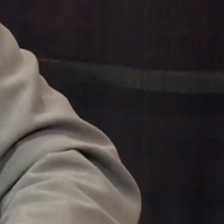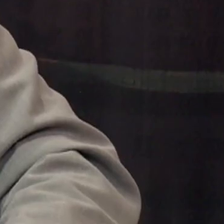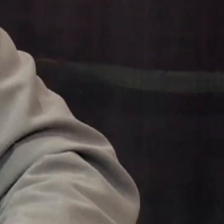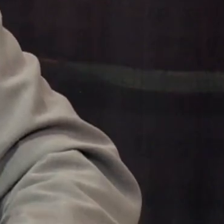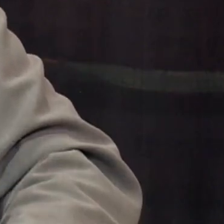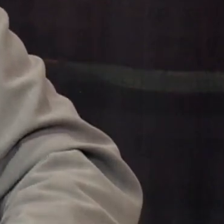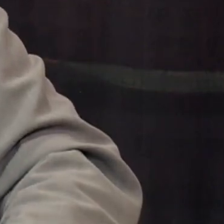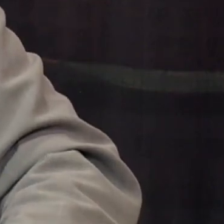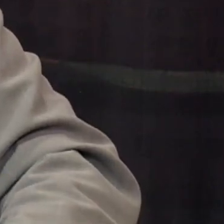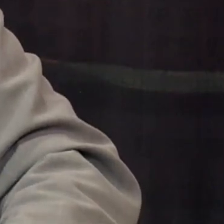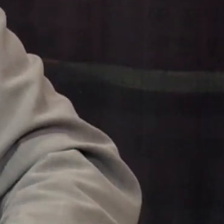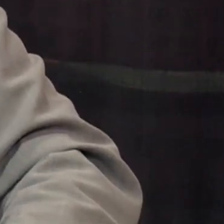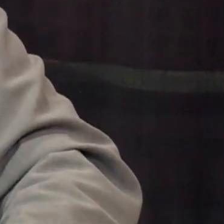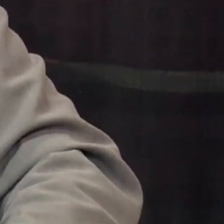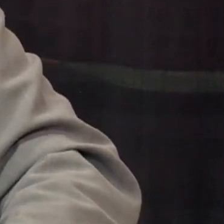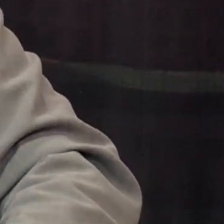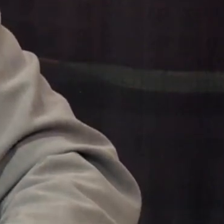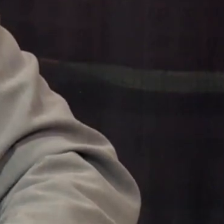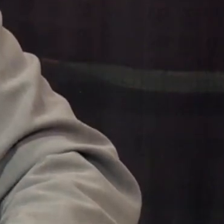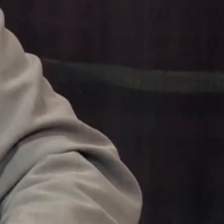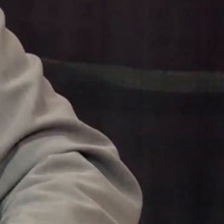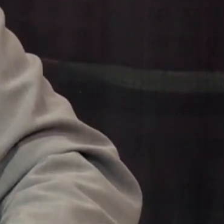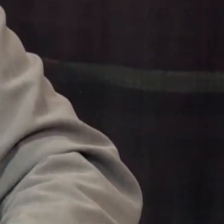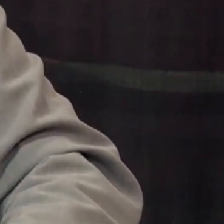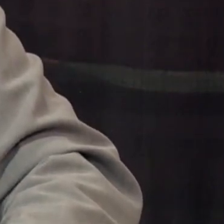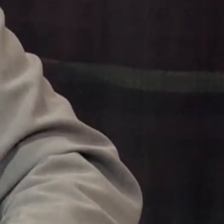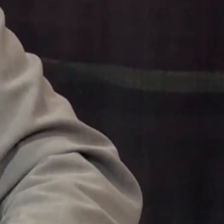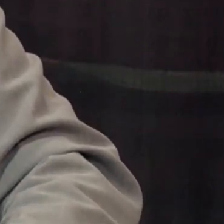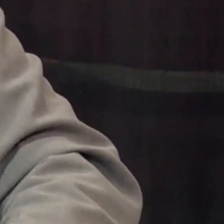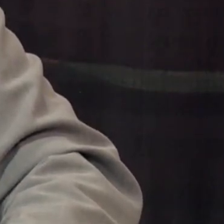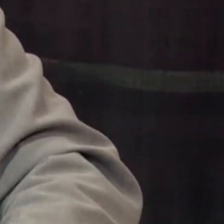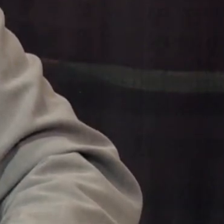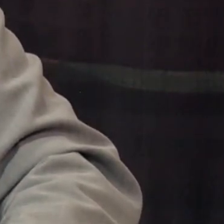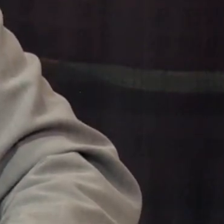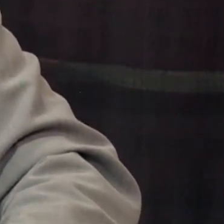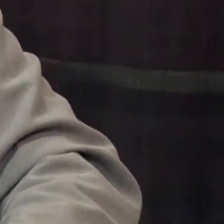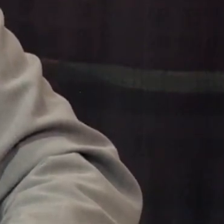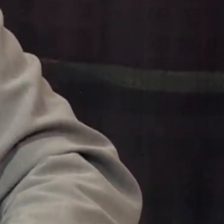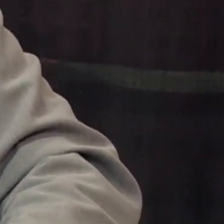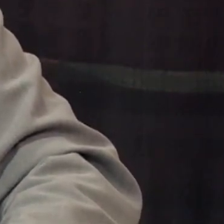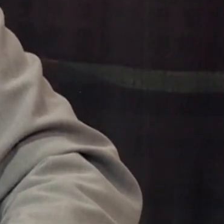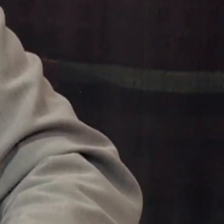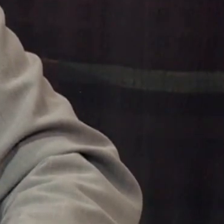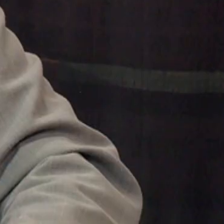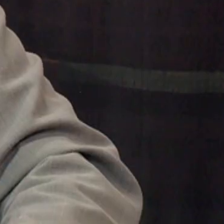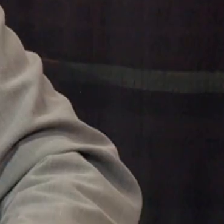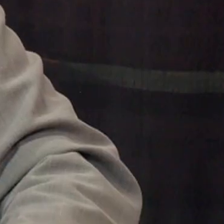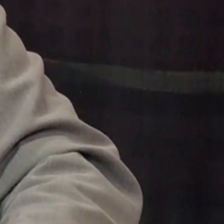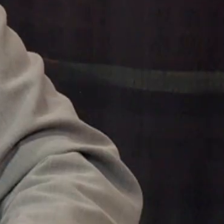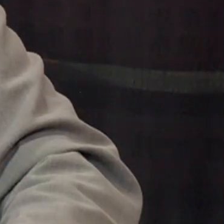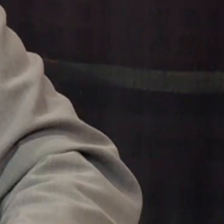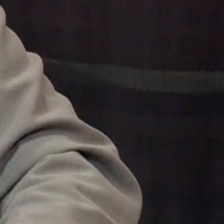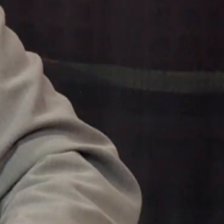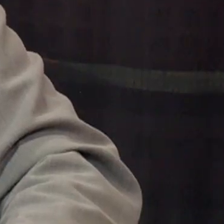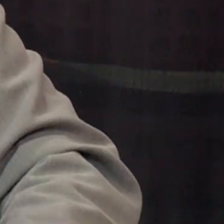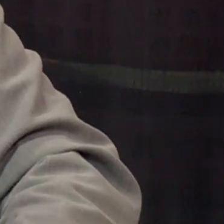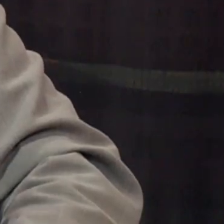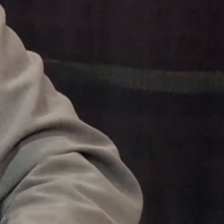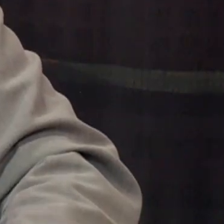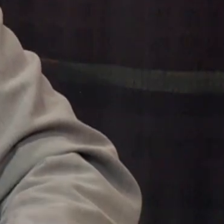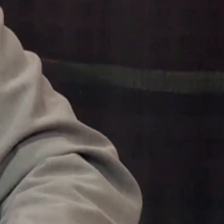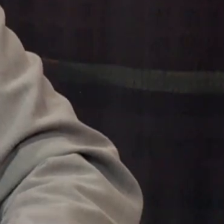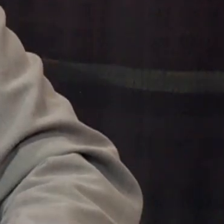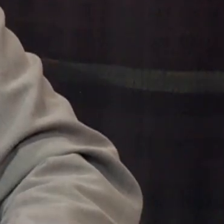estou dizendo que não tem situações que possam ter exceções. Isoladas. Mas assim, às vezes a exceção vira regra, né? Então a pessoa ela vai se autoanulando, ela é aquela pessoa